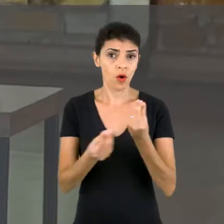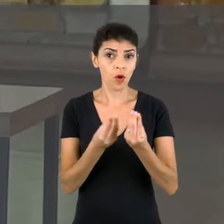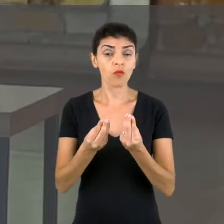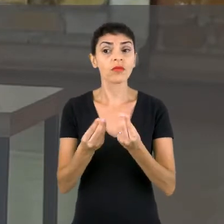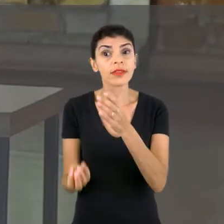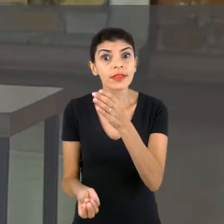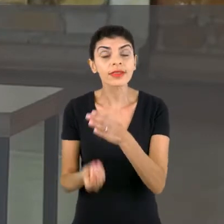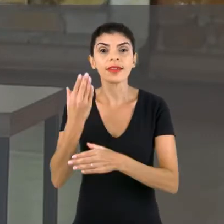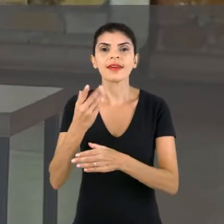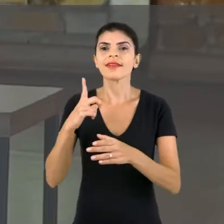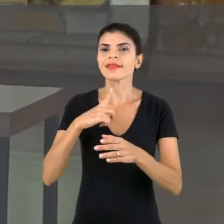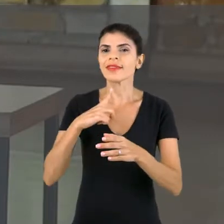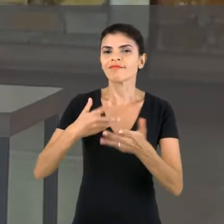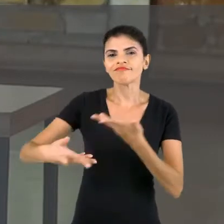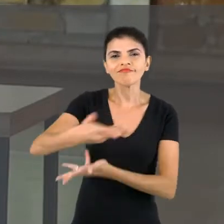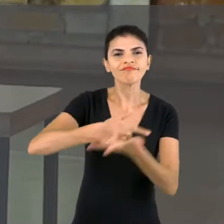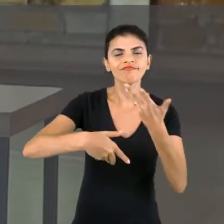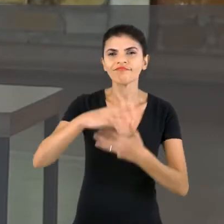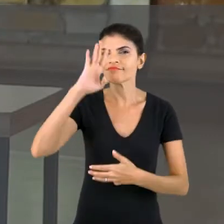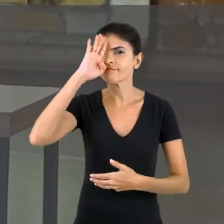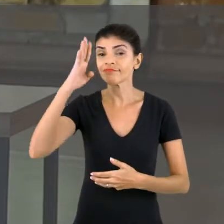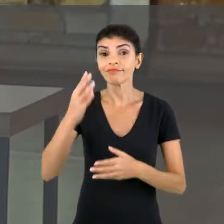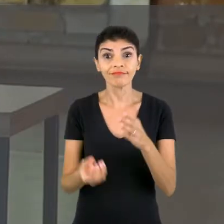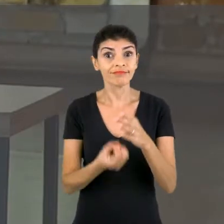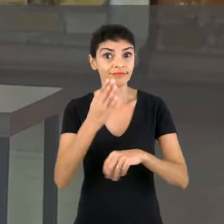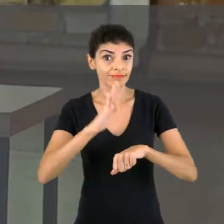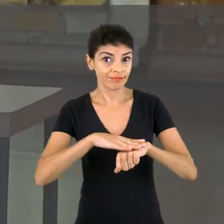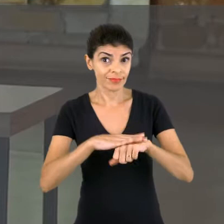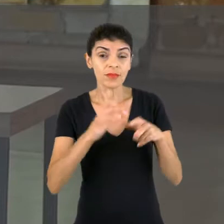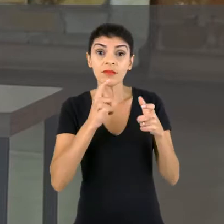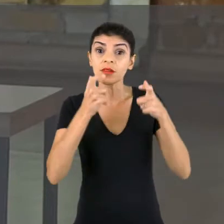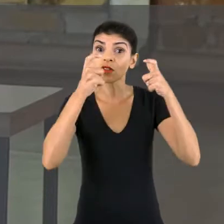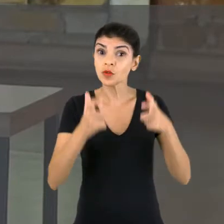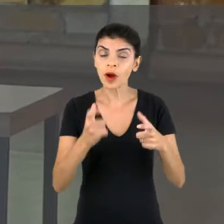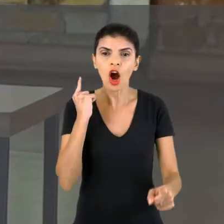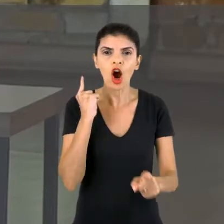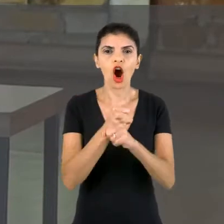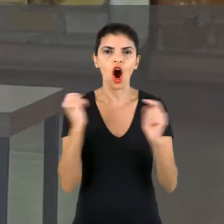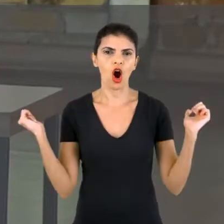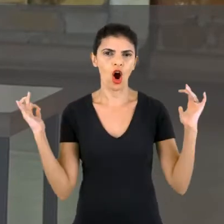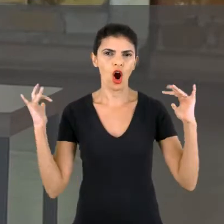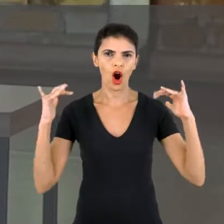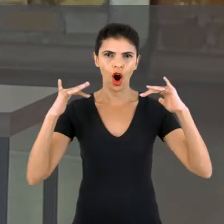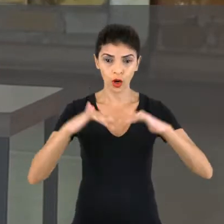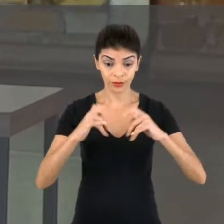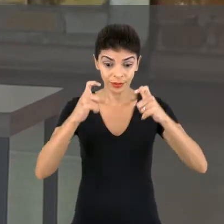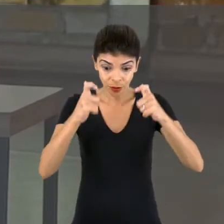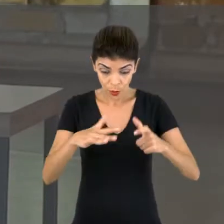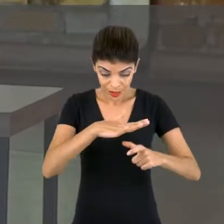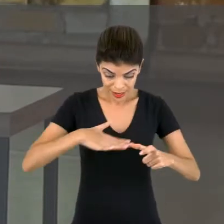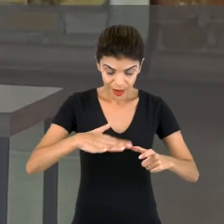para a gente e eles criaram uma dinâmica que foi fundamental no início da companhia, que era o nosso espaço de encontro.